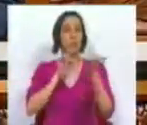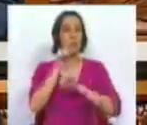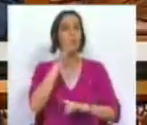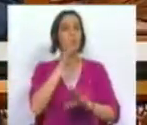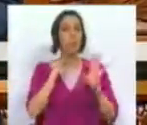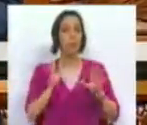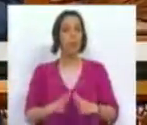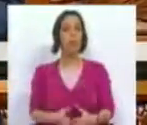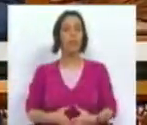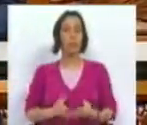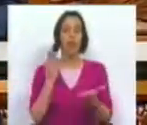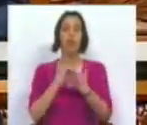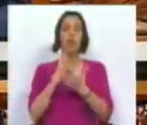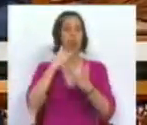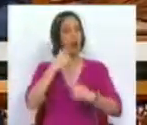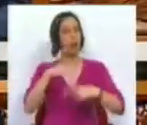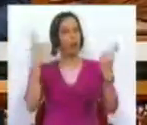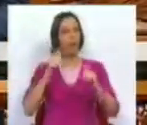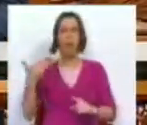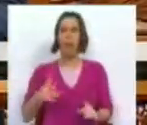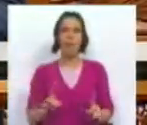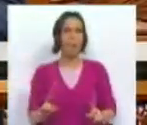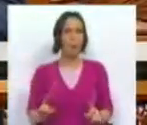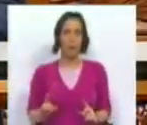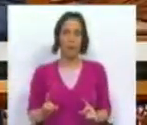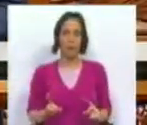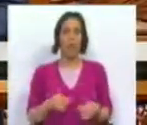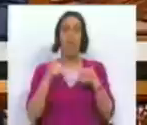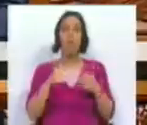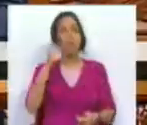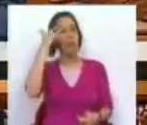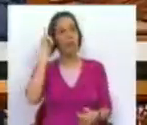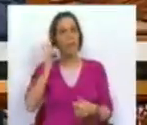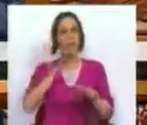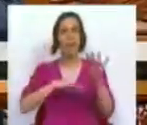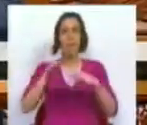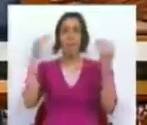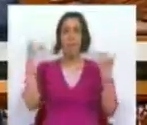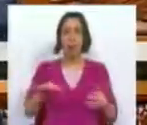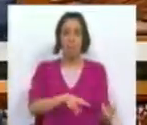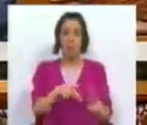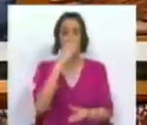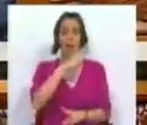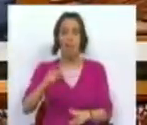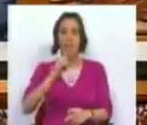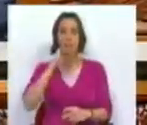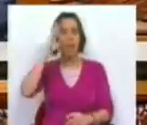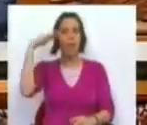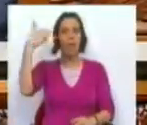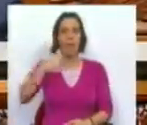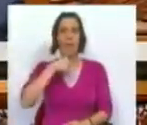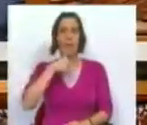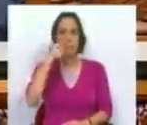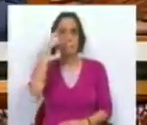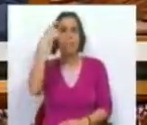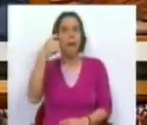senhoras e senhores deputados, a escola pública não merecia isto. Uma boa ideia mal executada pode comprometer o futuro de